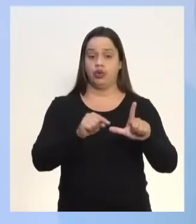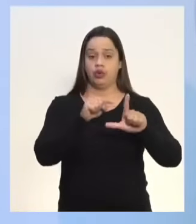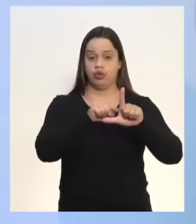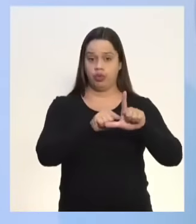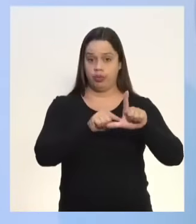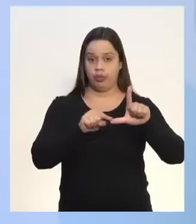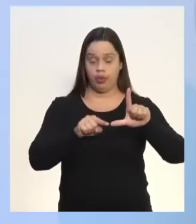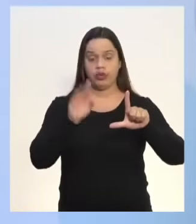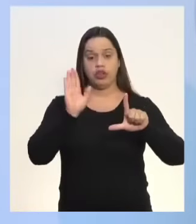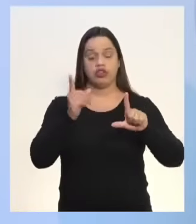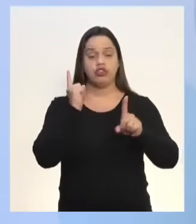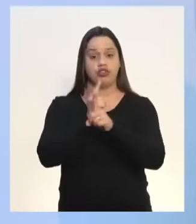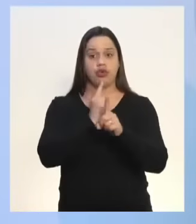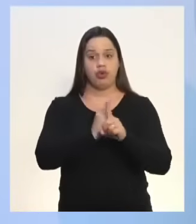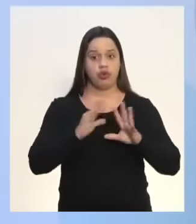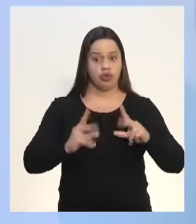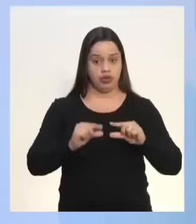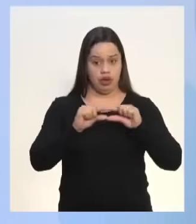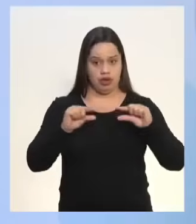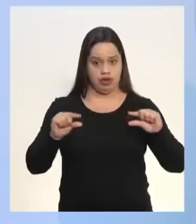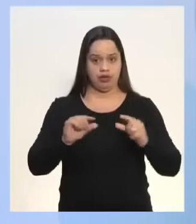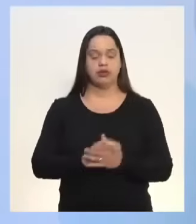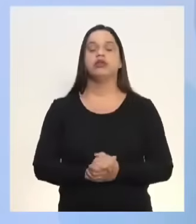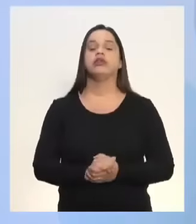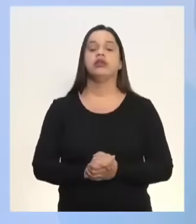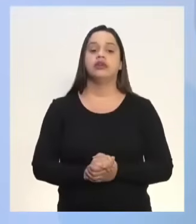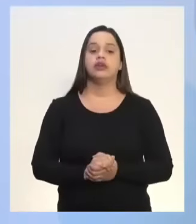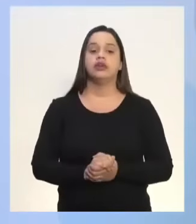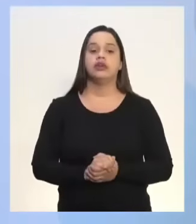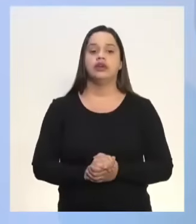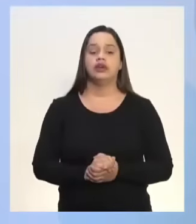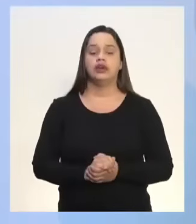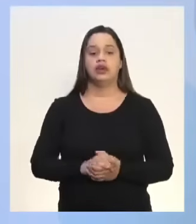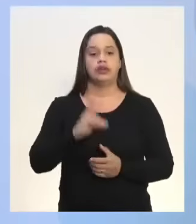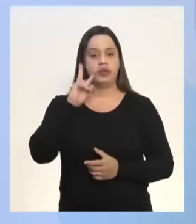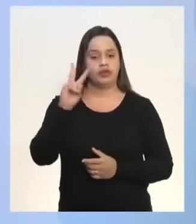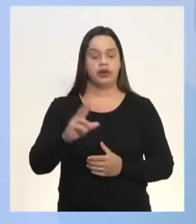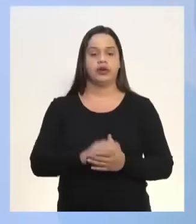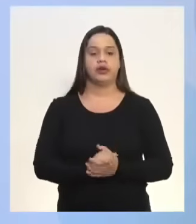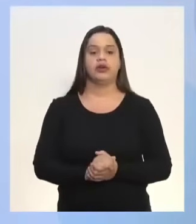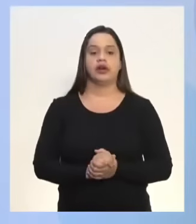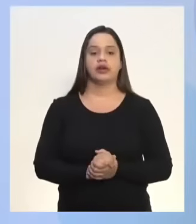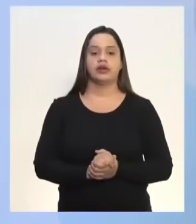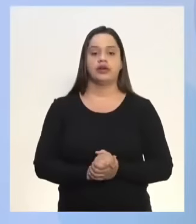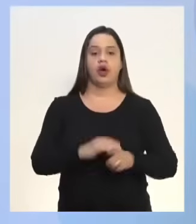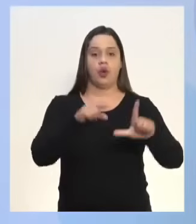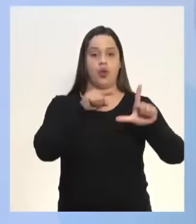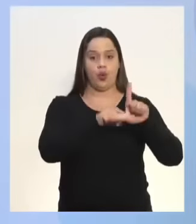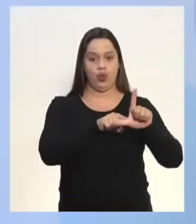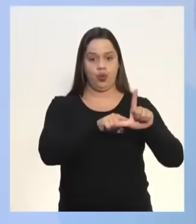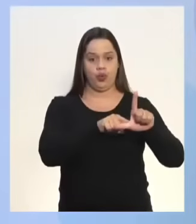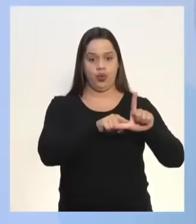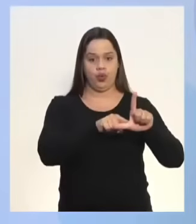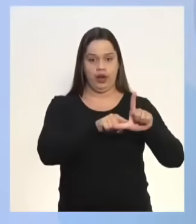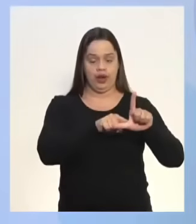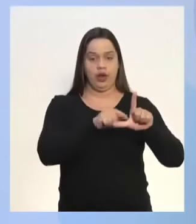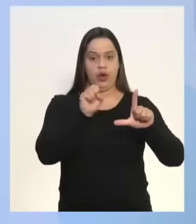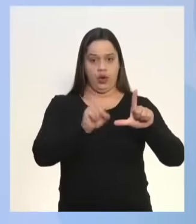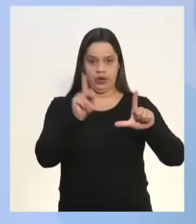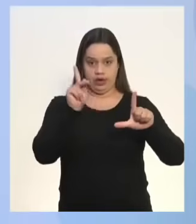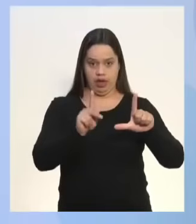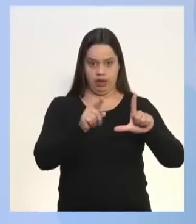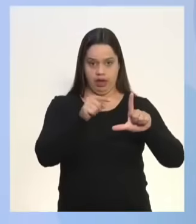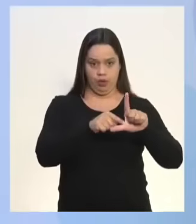onde a gente encontra a aresta. Não é isso, Ale? Isso. Beleza. Então, eu estou aqui, ó. Então, aqui é um vértice. Fechado?